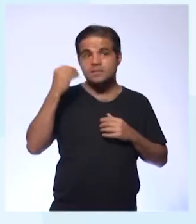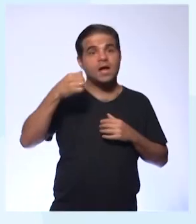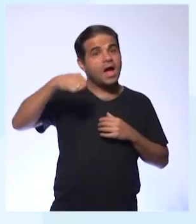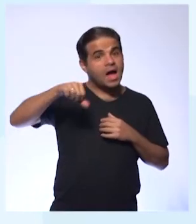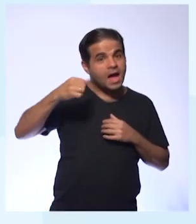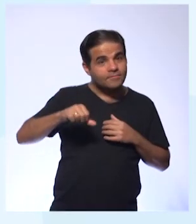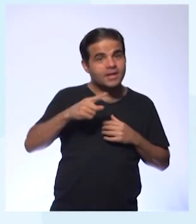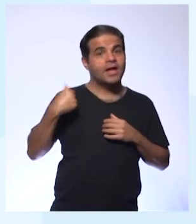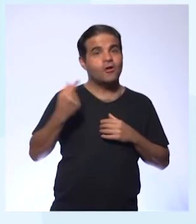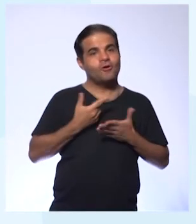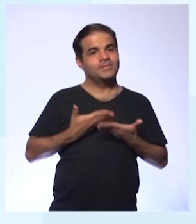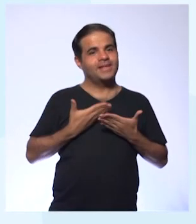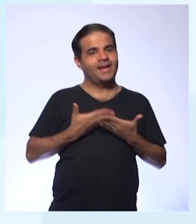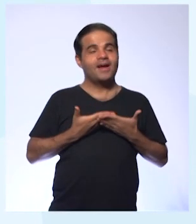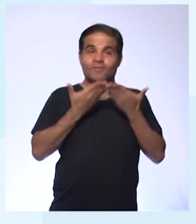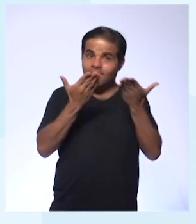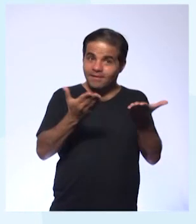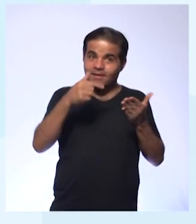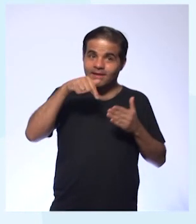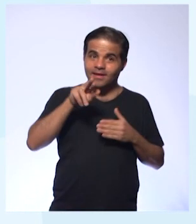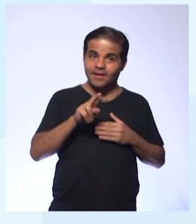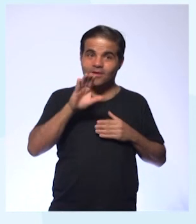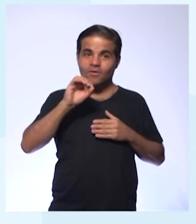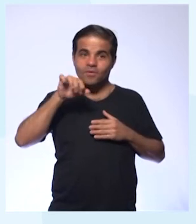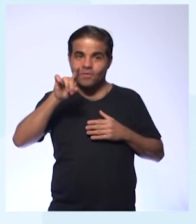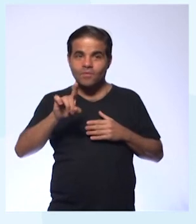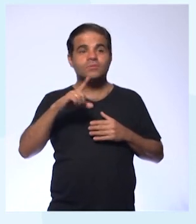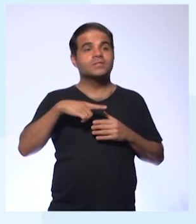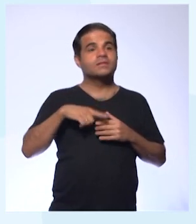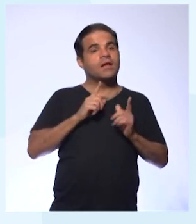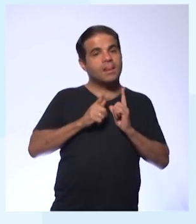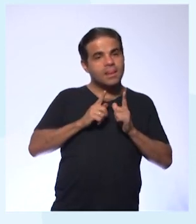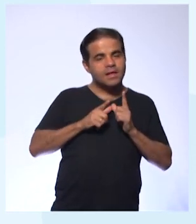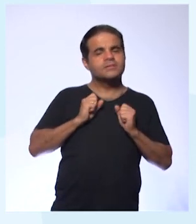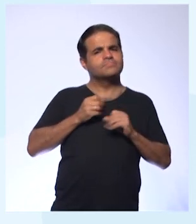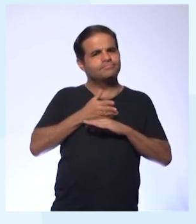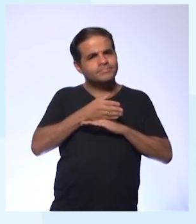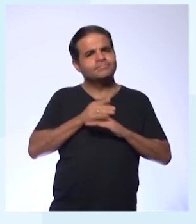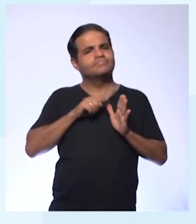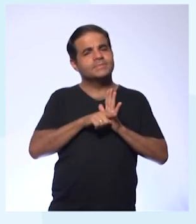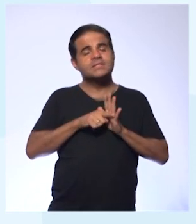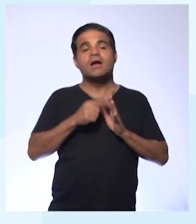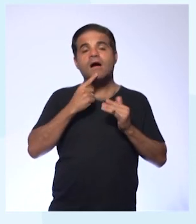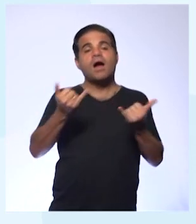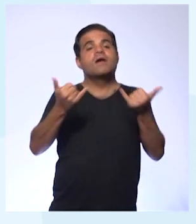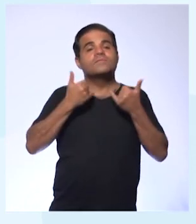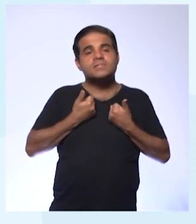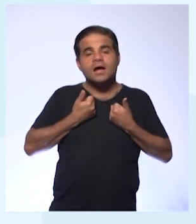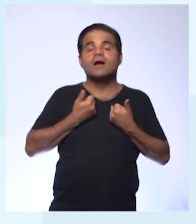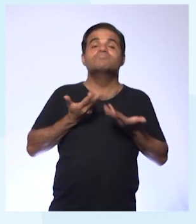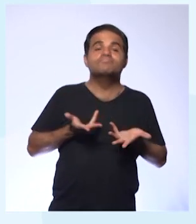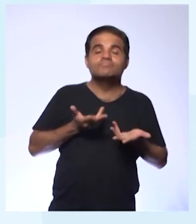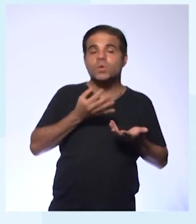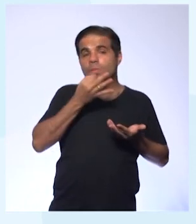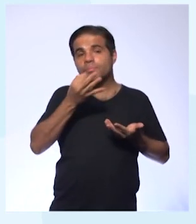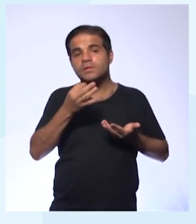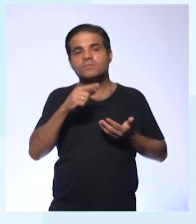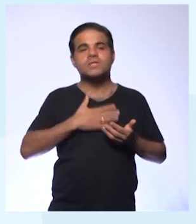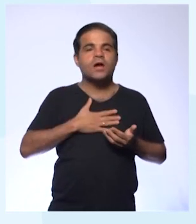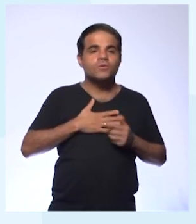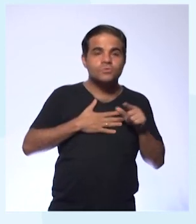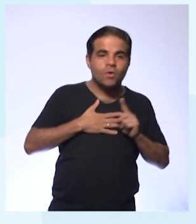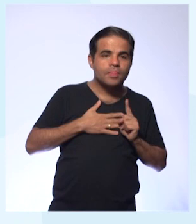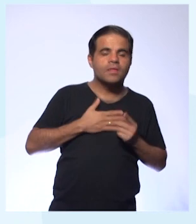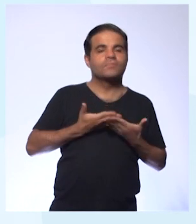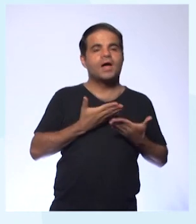avaliar a nossa aula. Aí no QR Code, também no link, vocês vão poder acessar uma pesquisa e dizer para a gente o que você achou da aula que você acabou